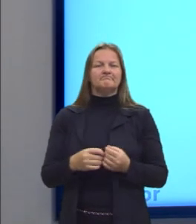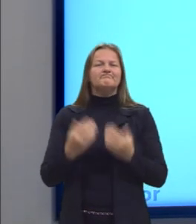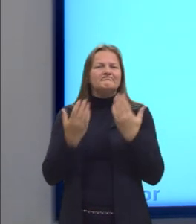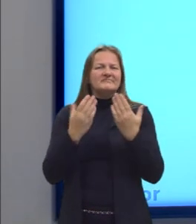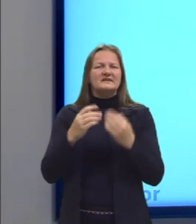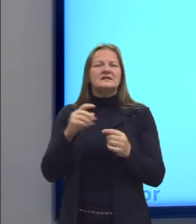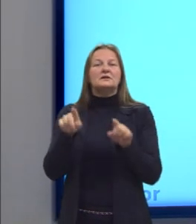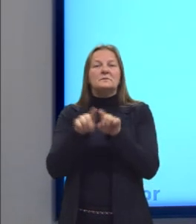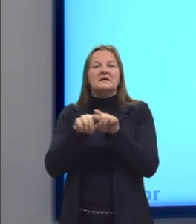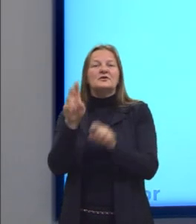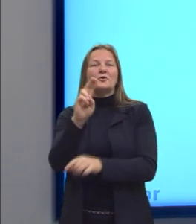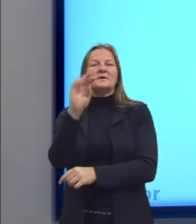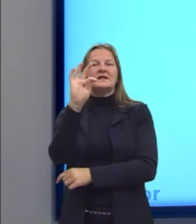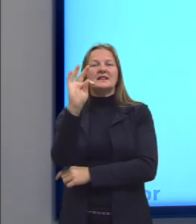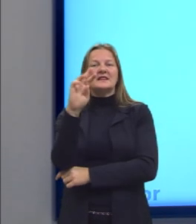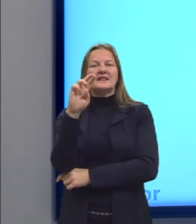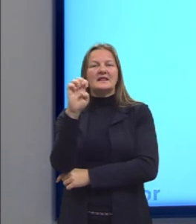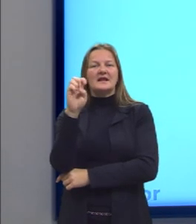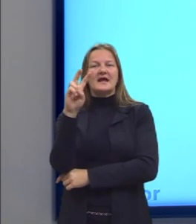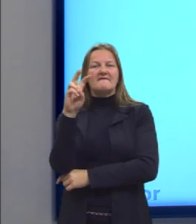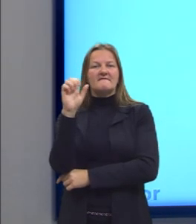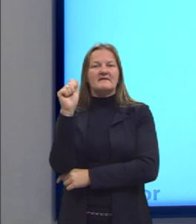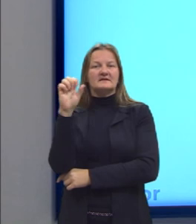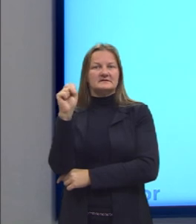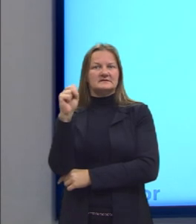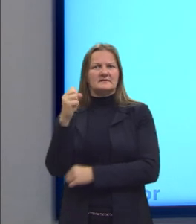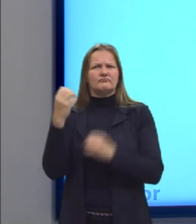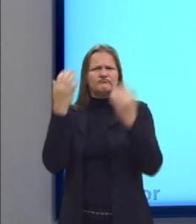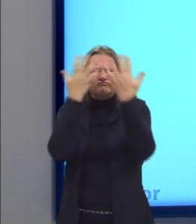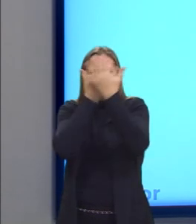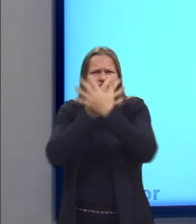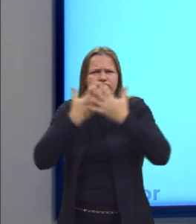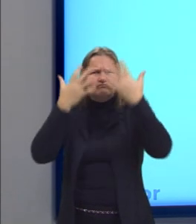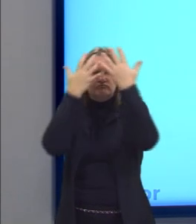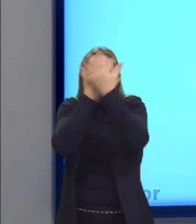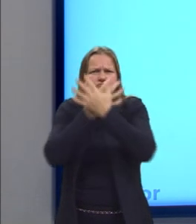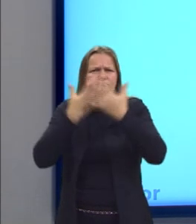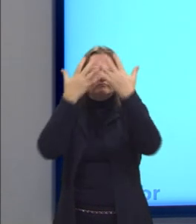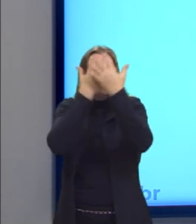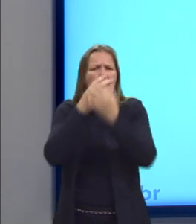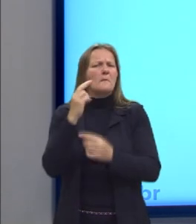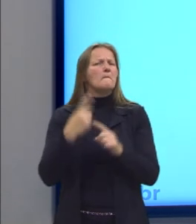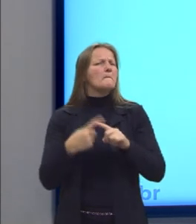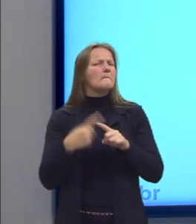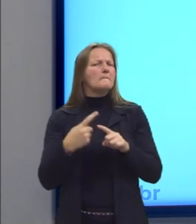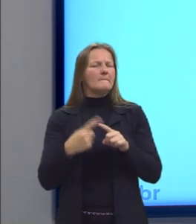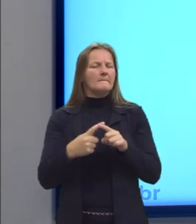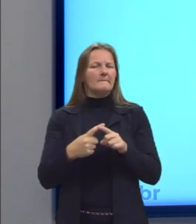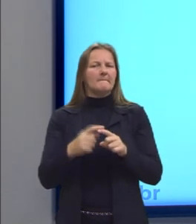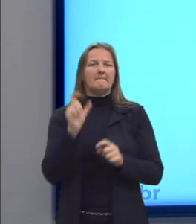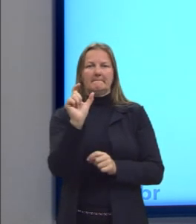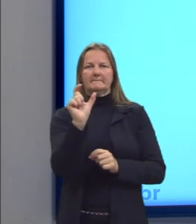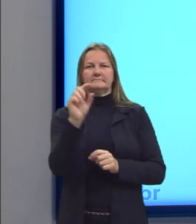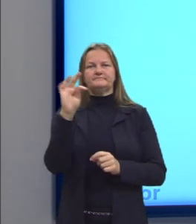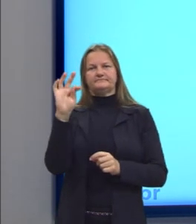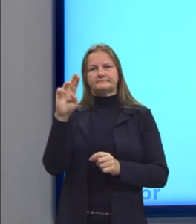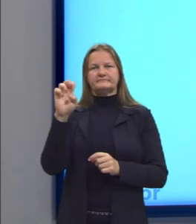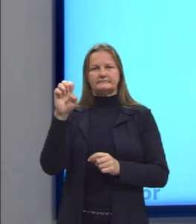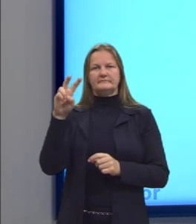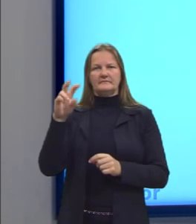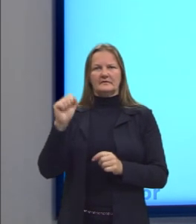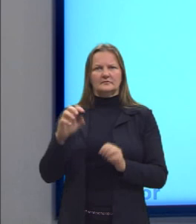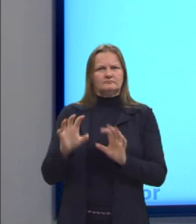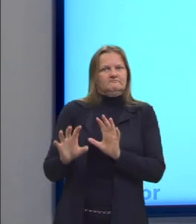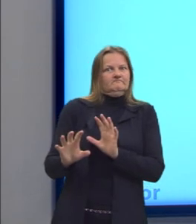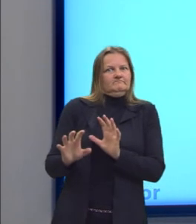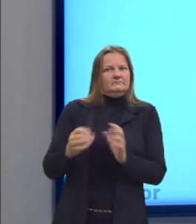Idade das Trevas o que que se se caracterizou esse termo pejorativo da Idade Média a Idade das Trevas Essa é